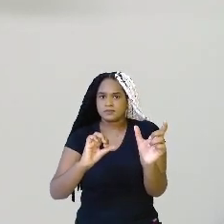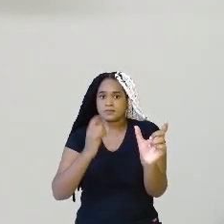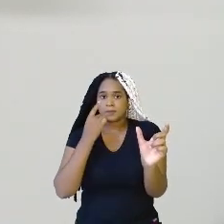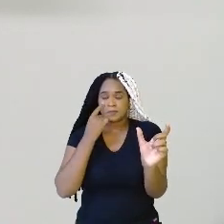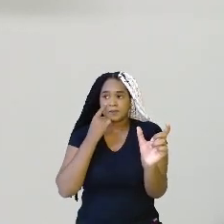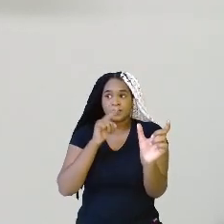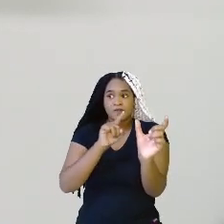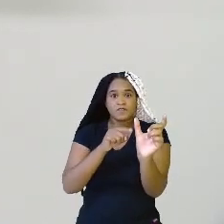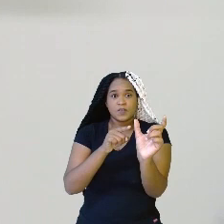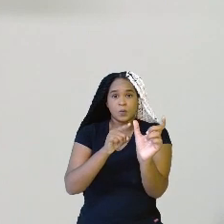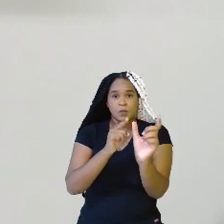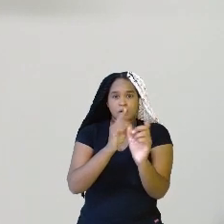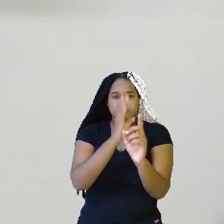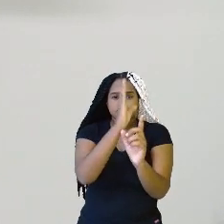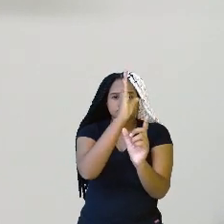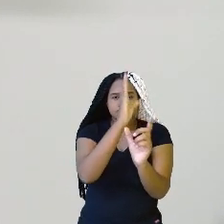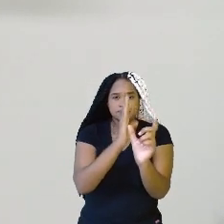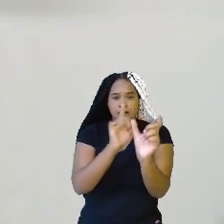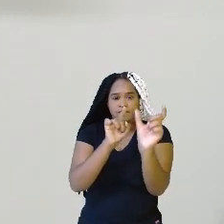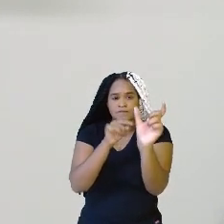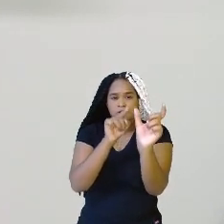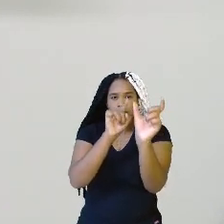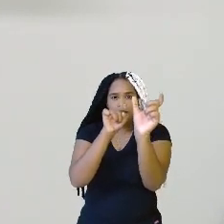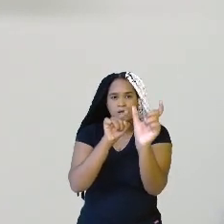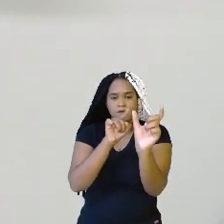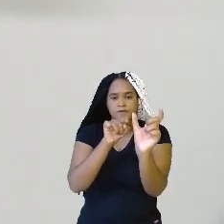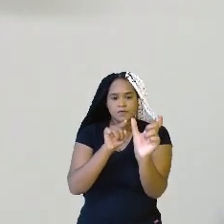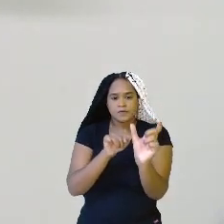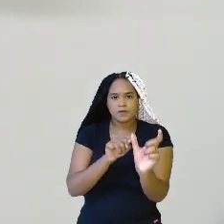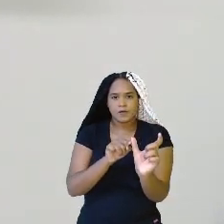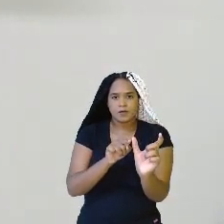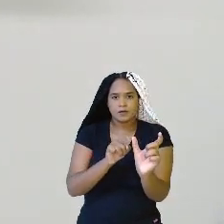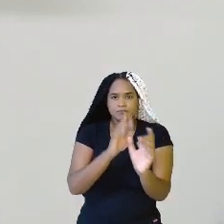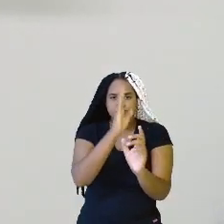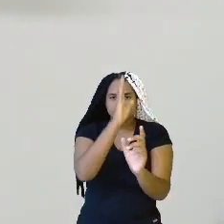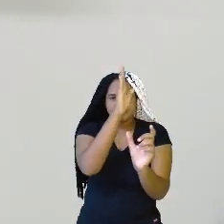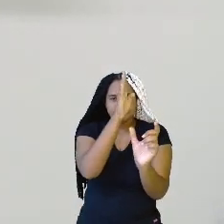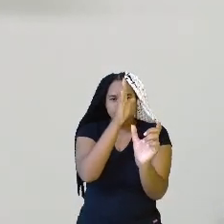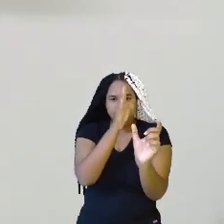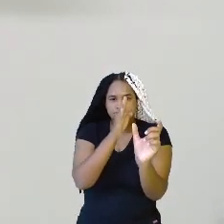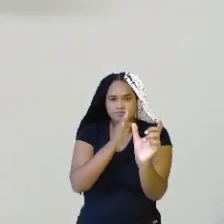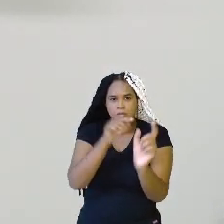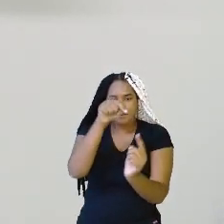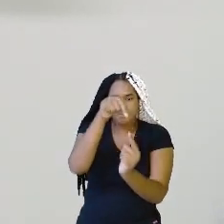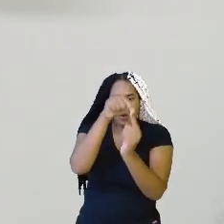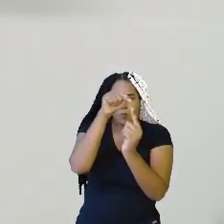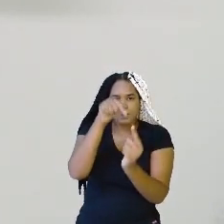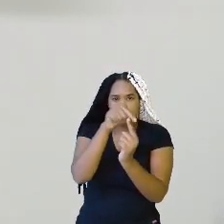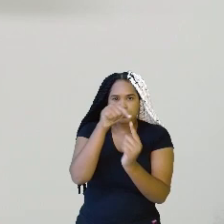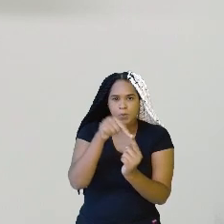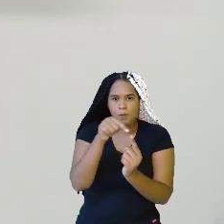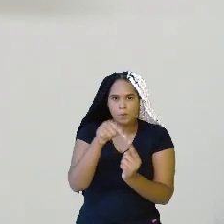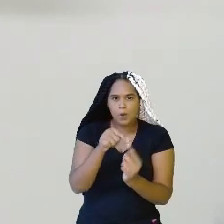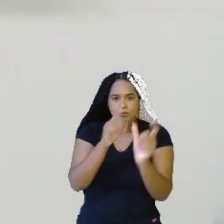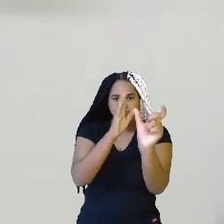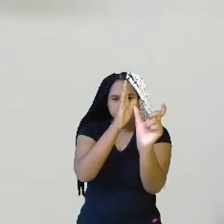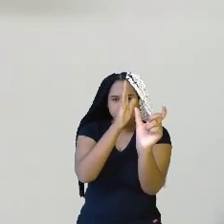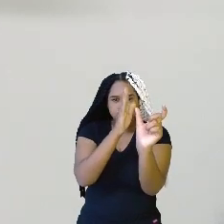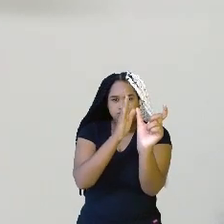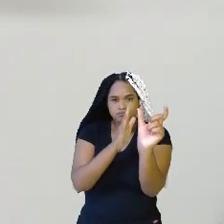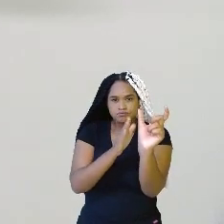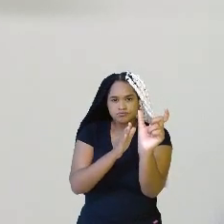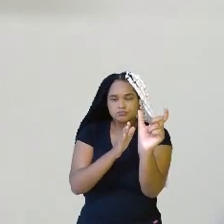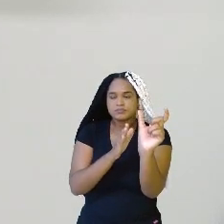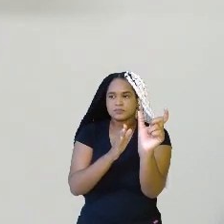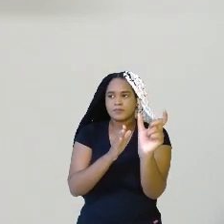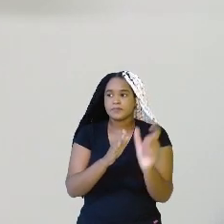ela precisa estar alinhada em todo o processo de resolução do problema. Quando eu digo que ela está alinhada, é